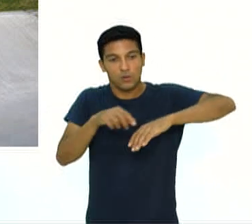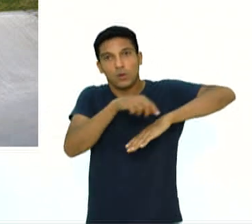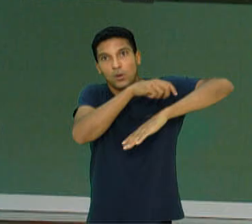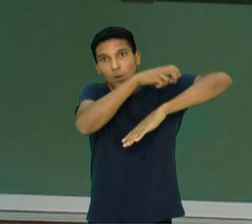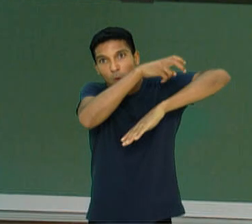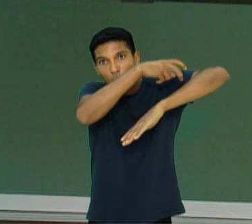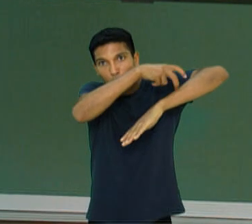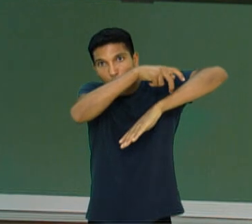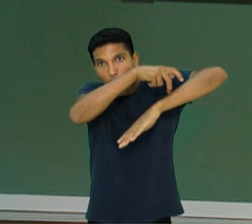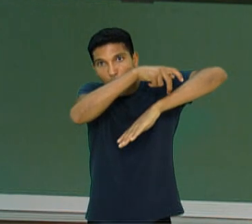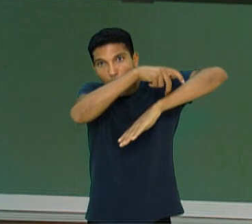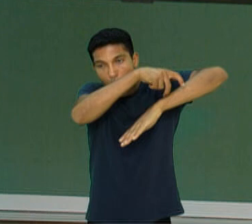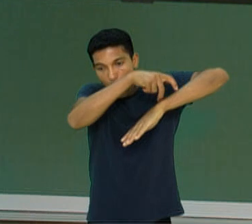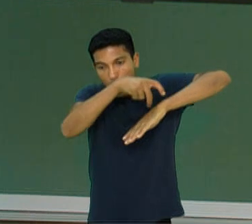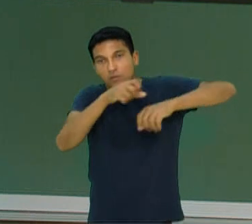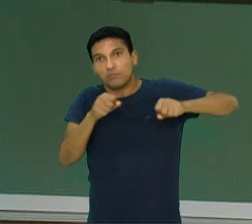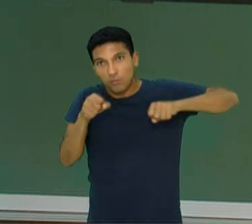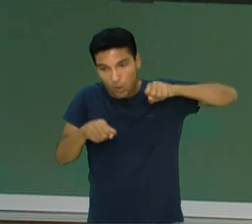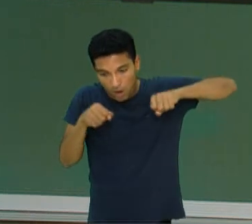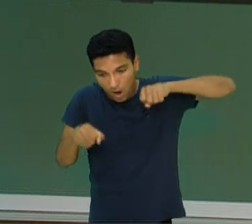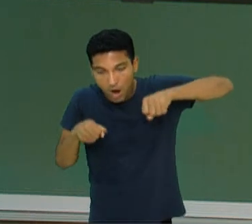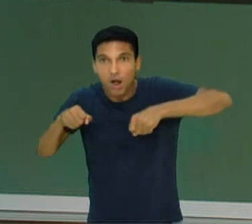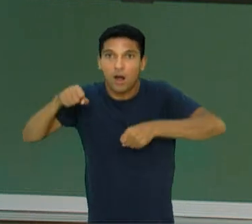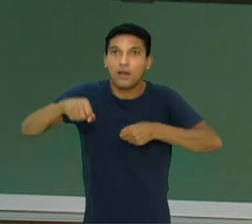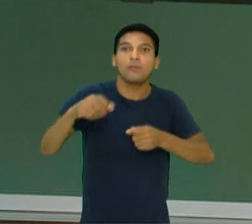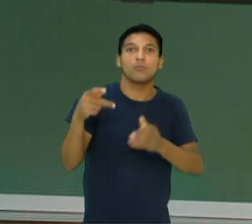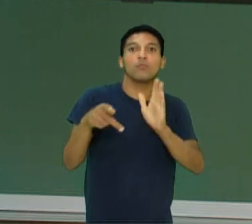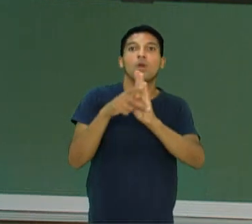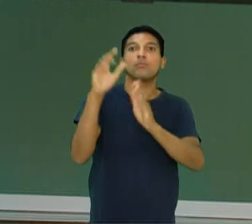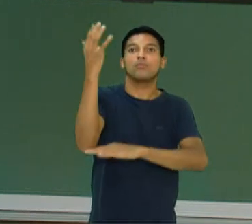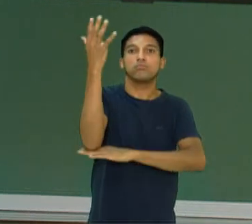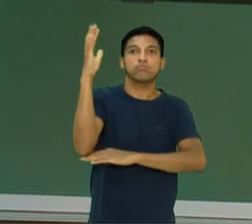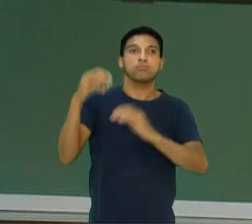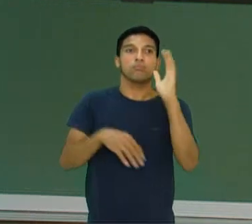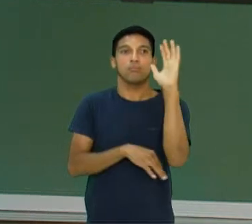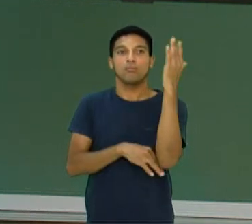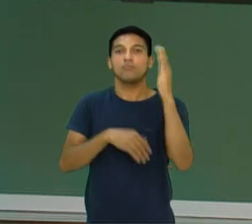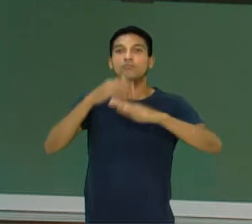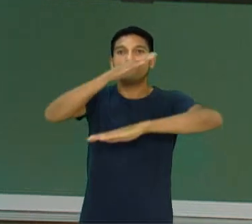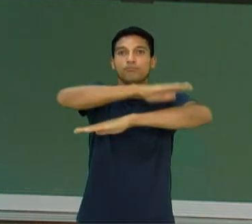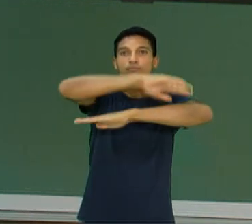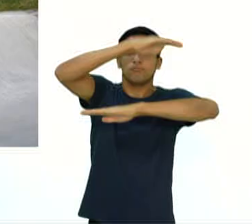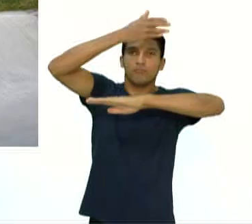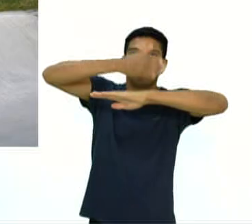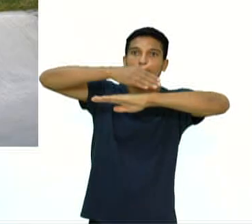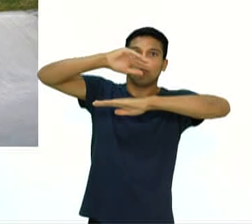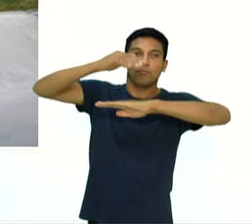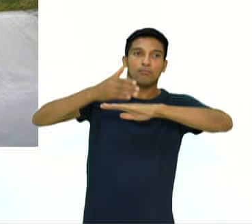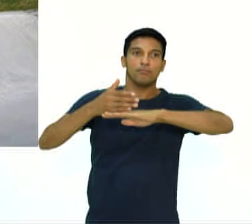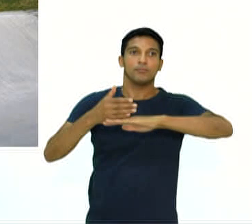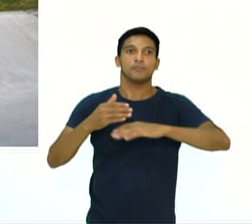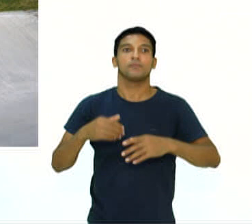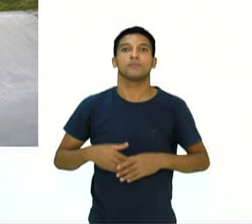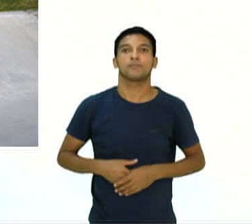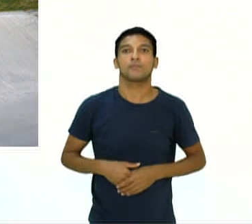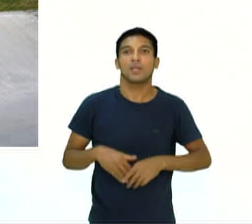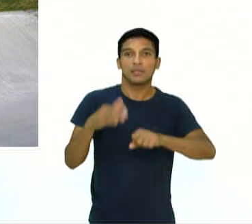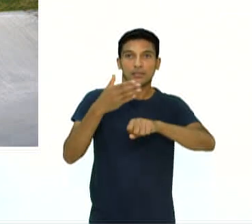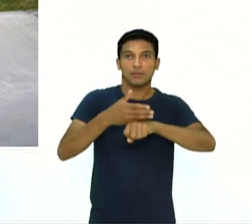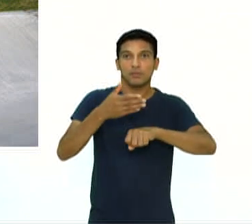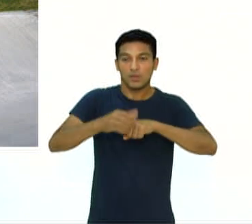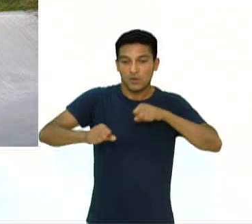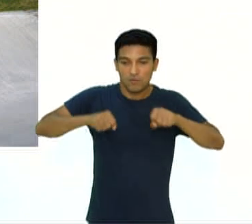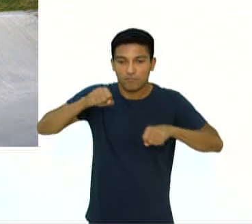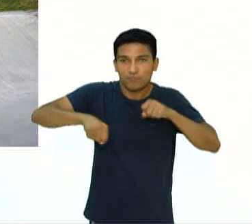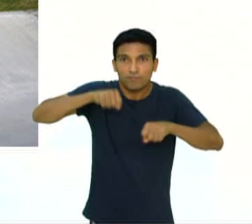de acontecer em contato com a natureza. Então, olha lá. O mountain bike consiste na prática do ciclismo